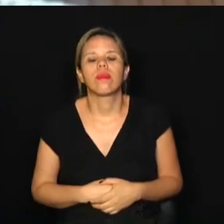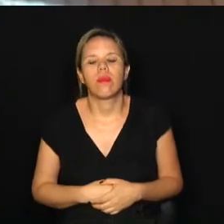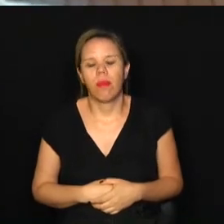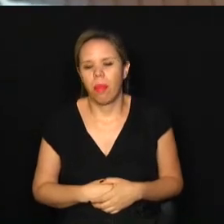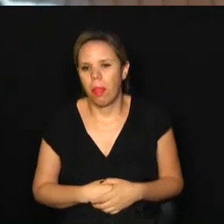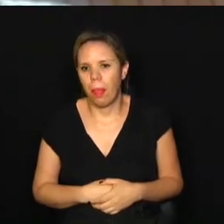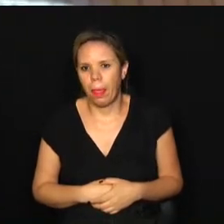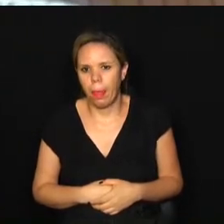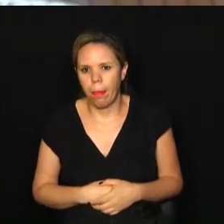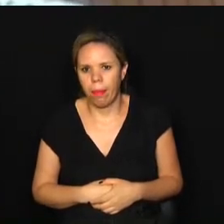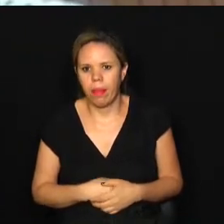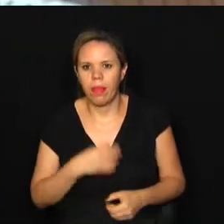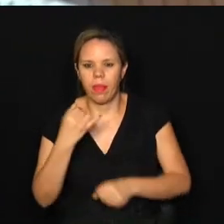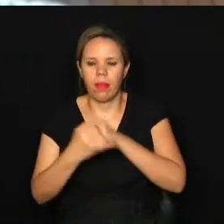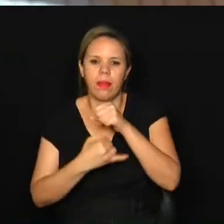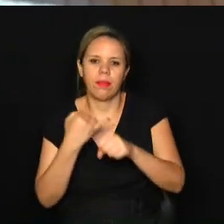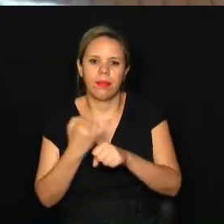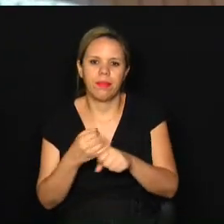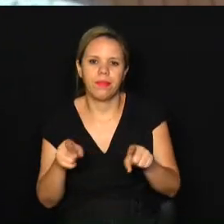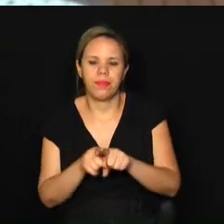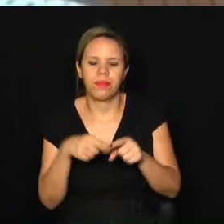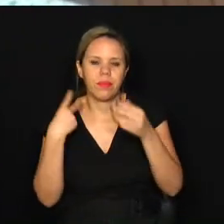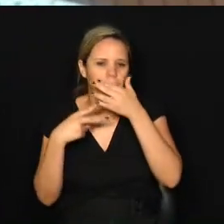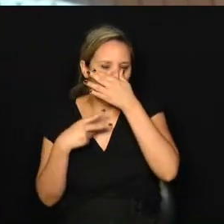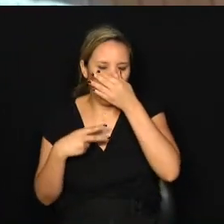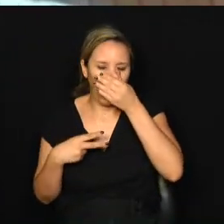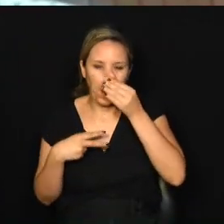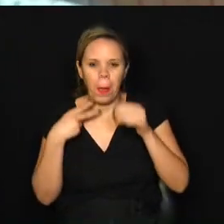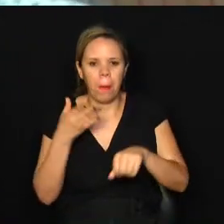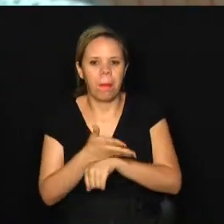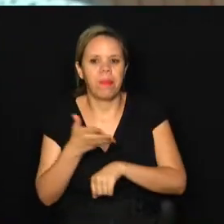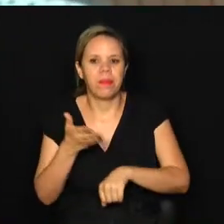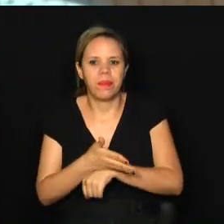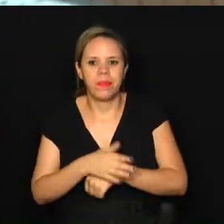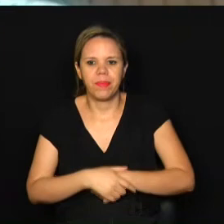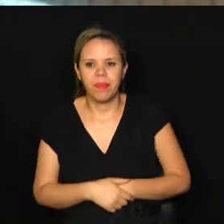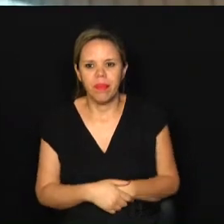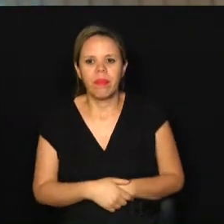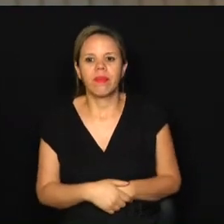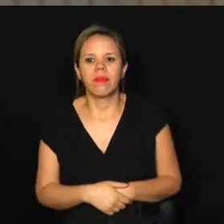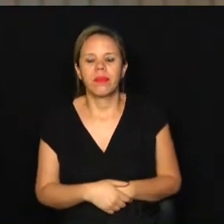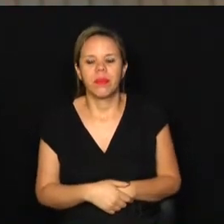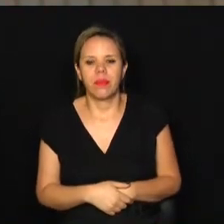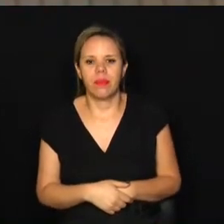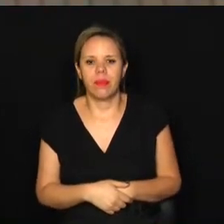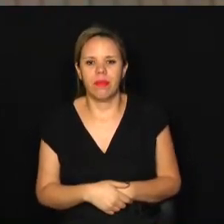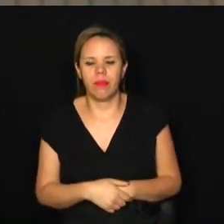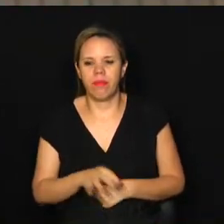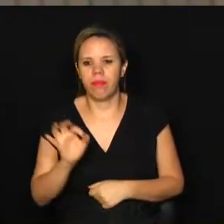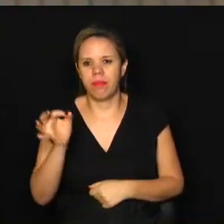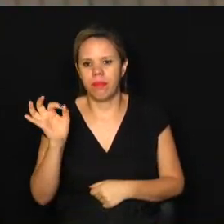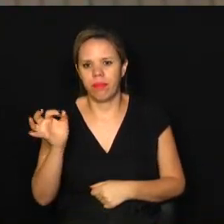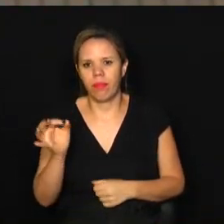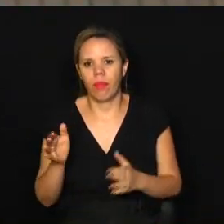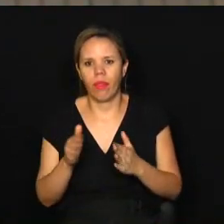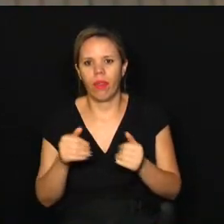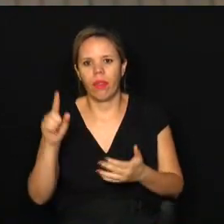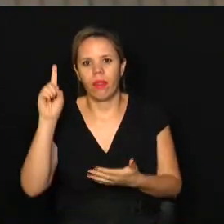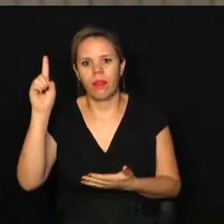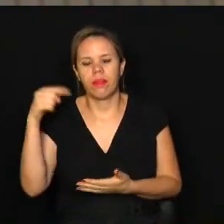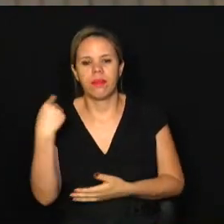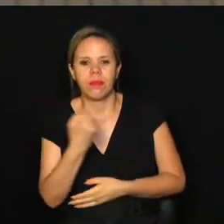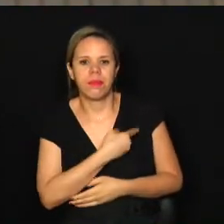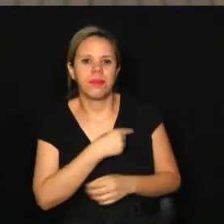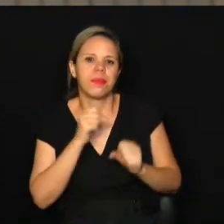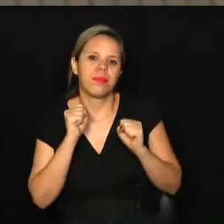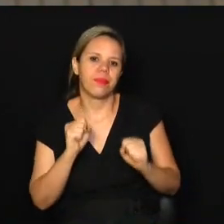forma remotamente também os vereadores participando e com certeza pedindo a Deus aí que nós